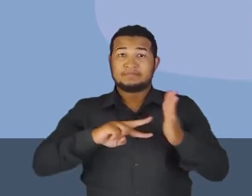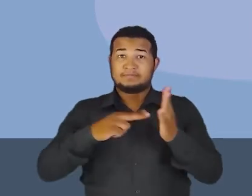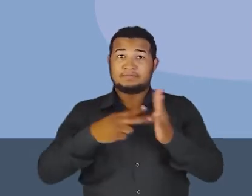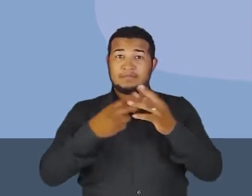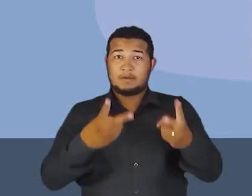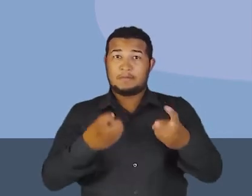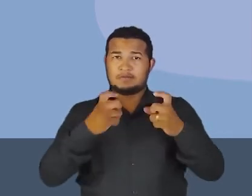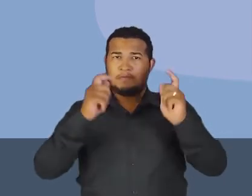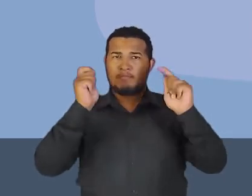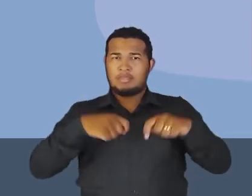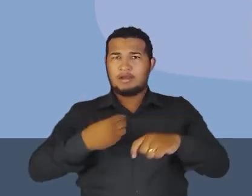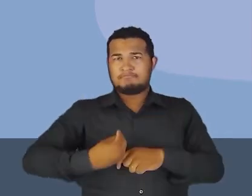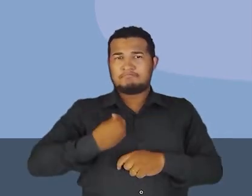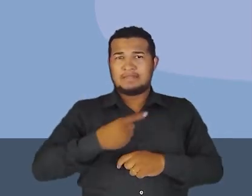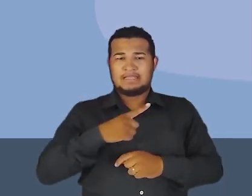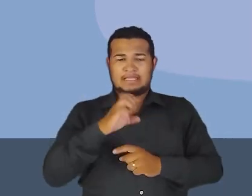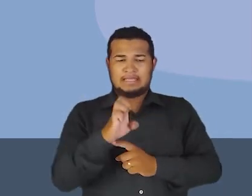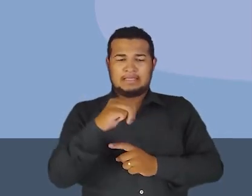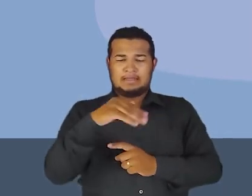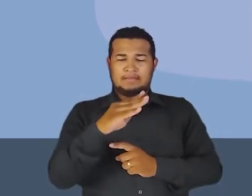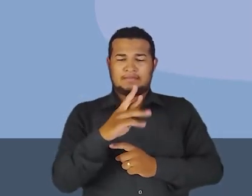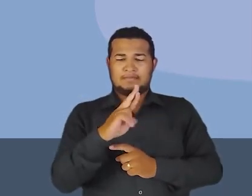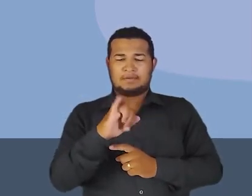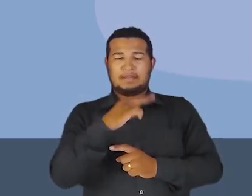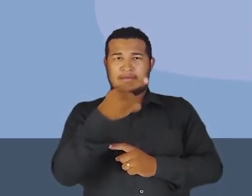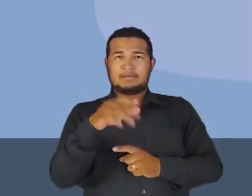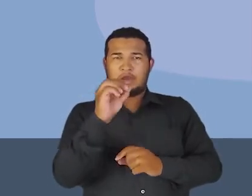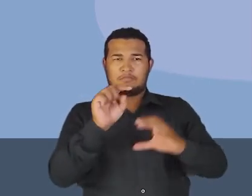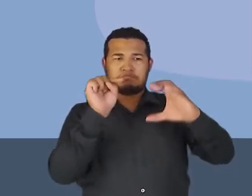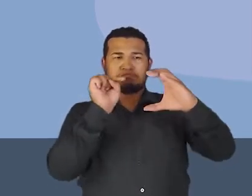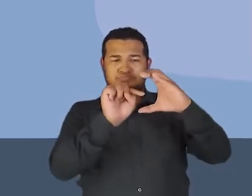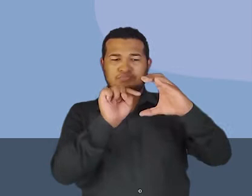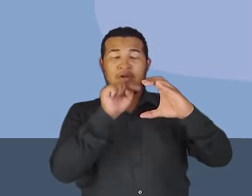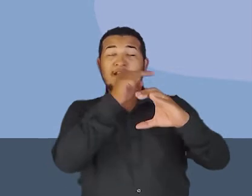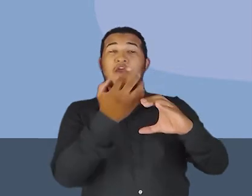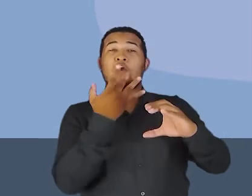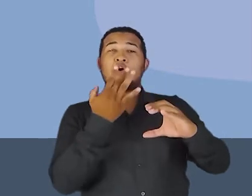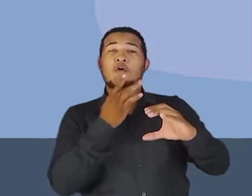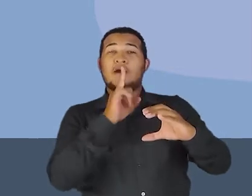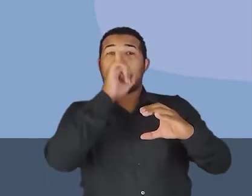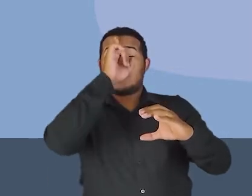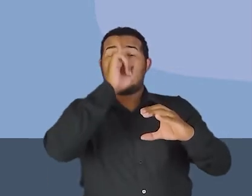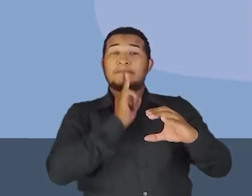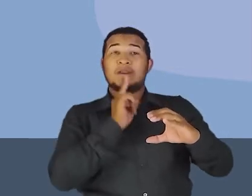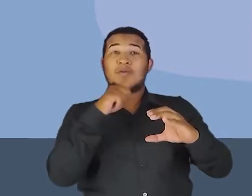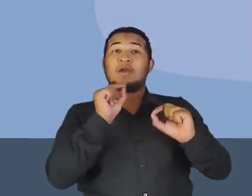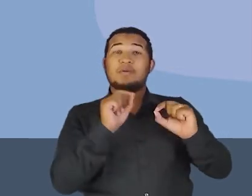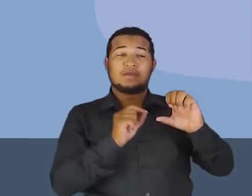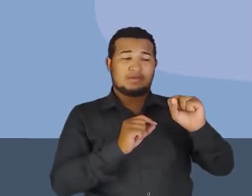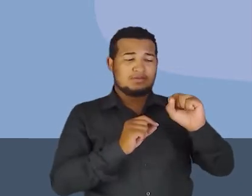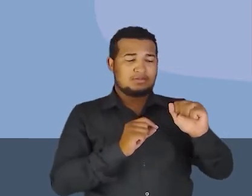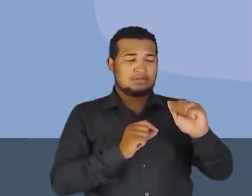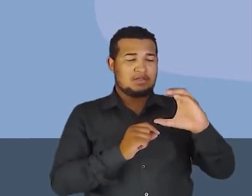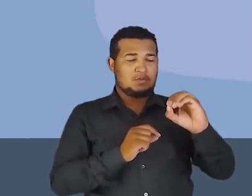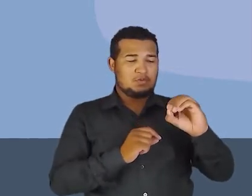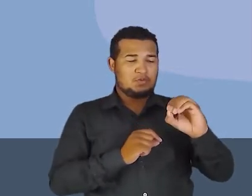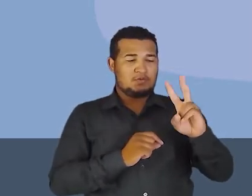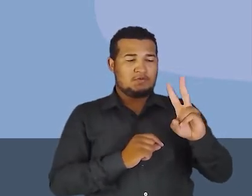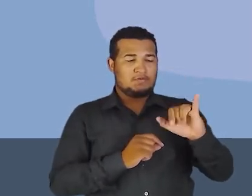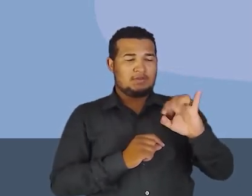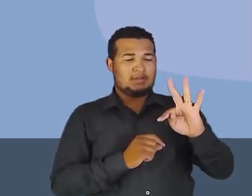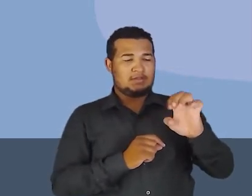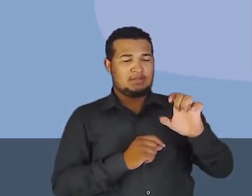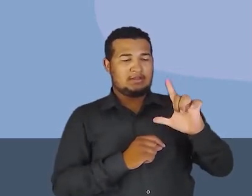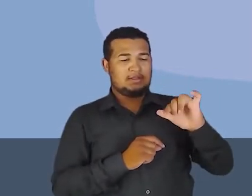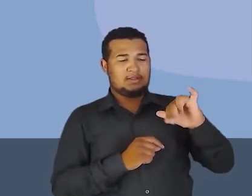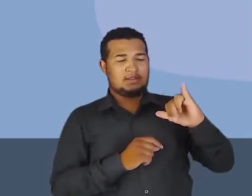imagem a presença do embrião, que é essa figura central, e essa estrutura em amarela é o saco vitelínico, que vai fornecer